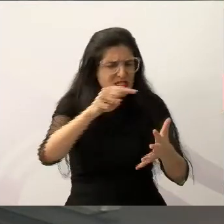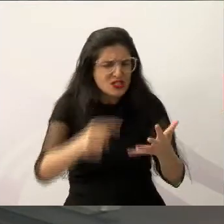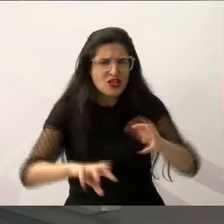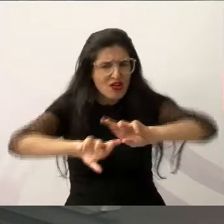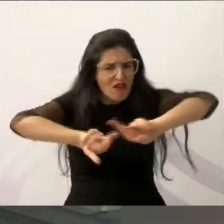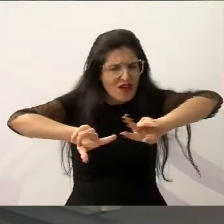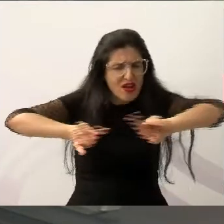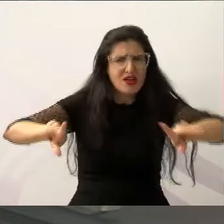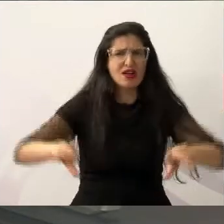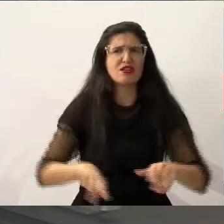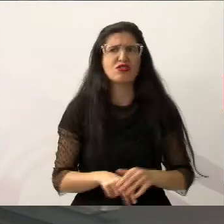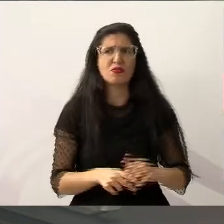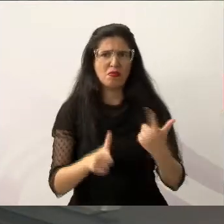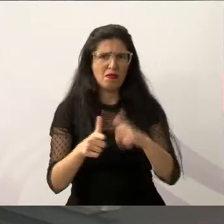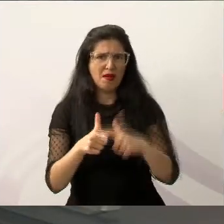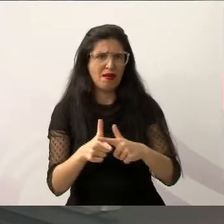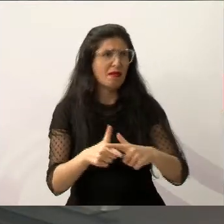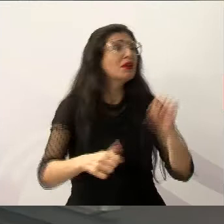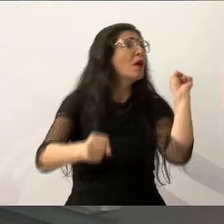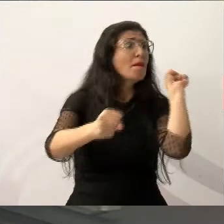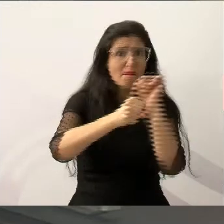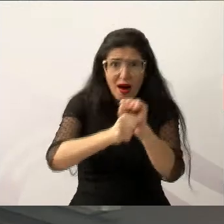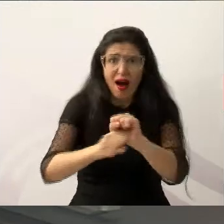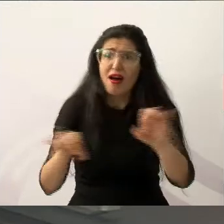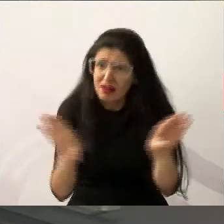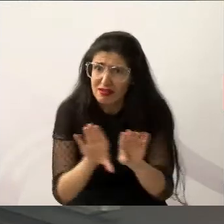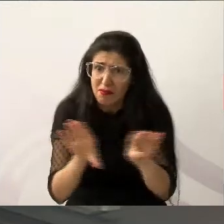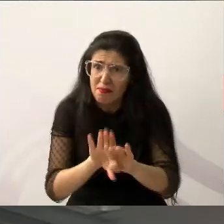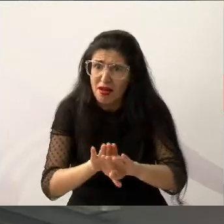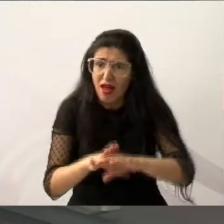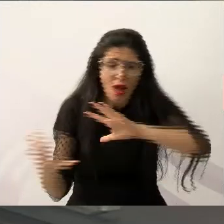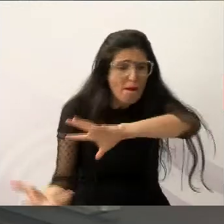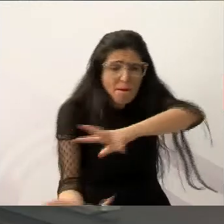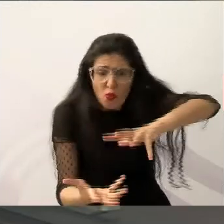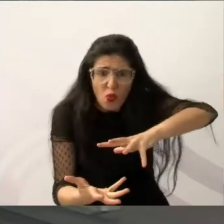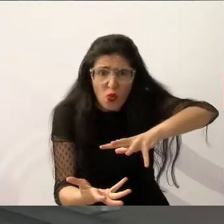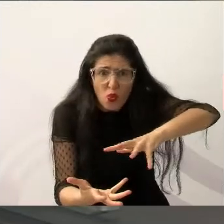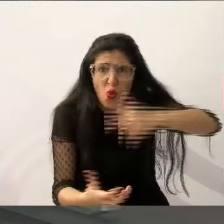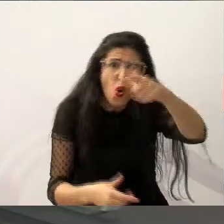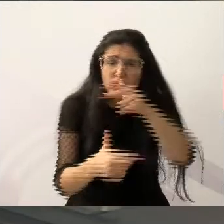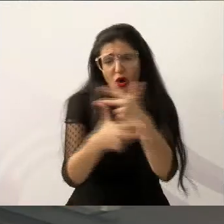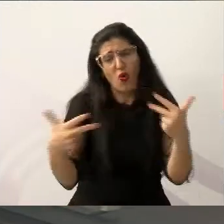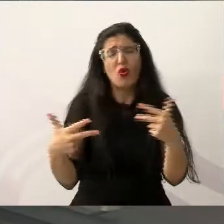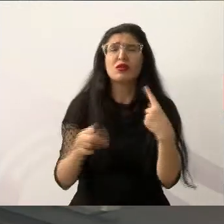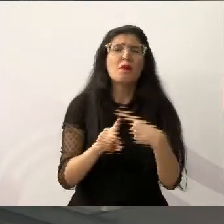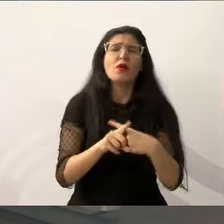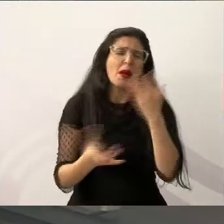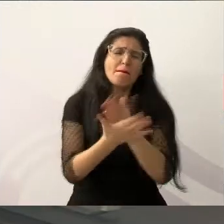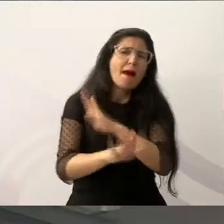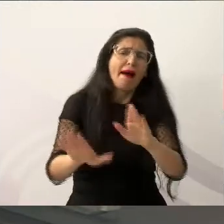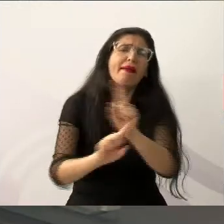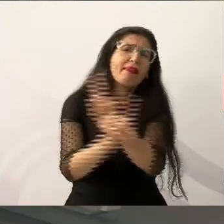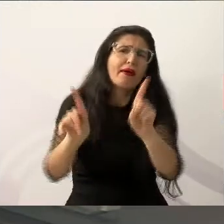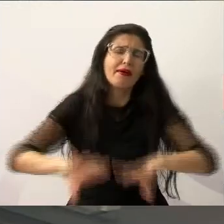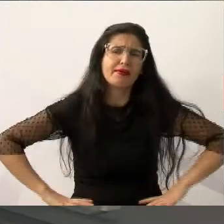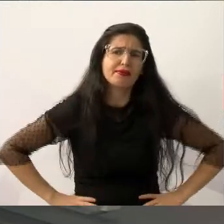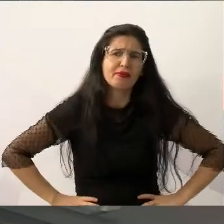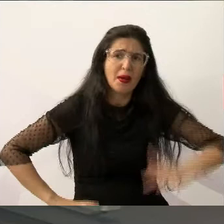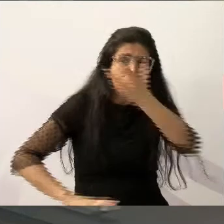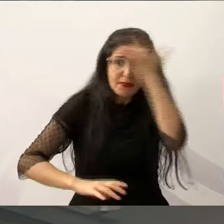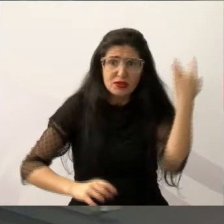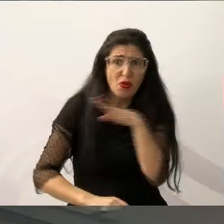deveríamos parar por outras coisas também. 200 mil pessoas morrem acometidas de câncer no Brasil, e cadê